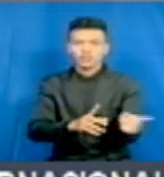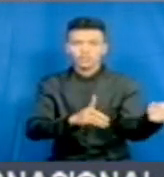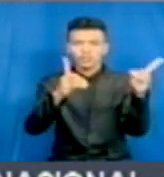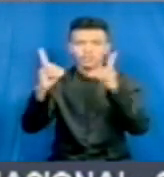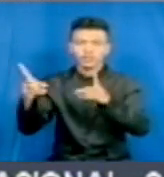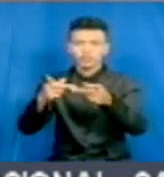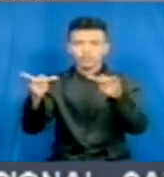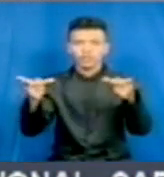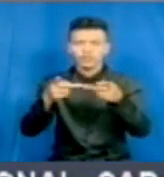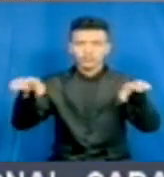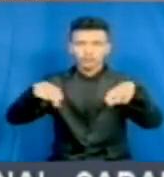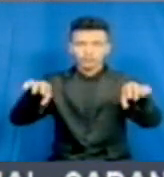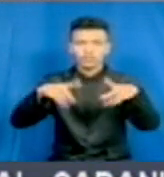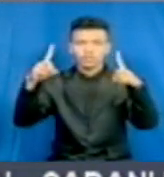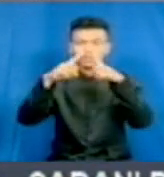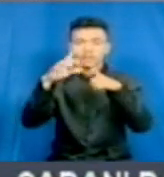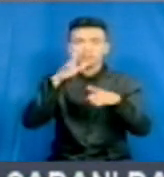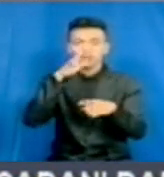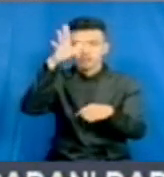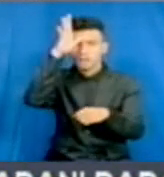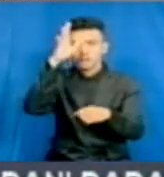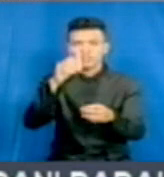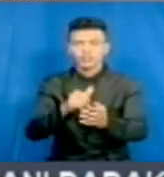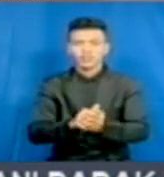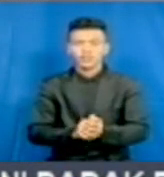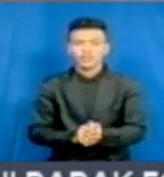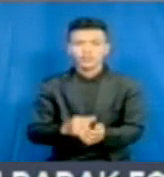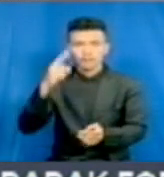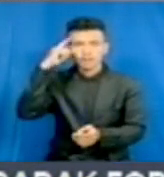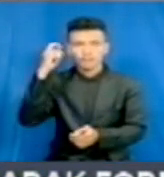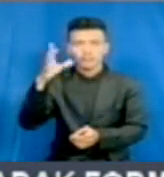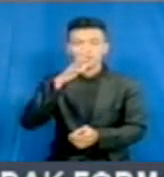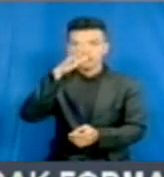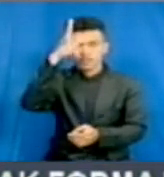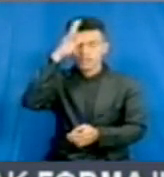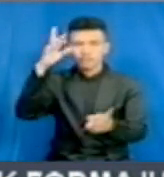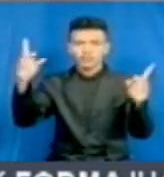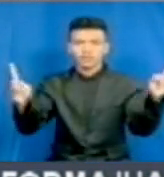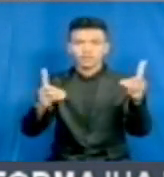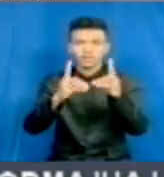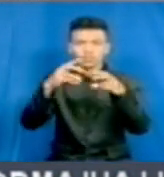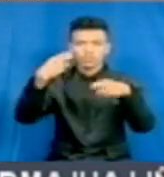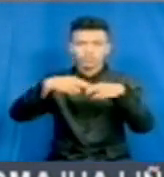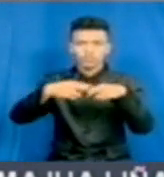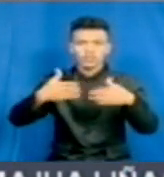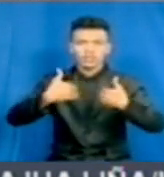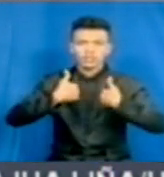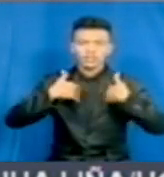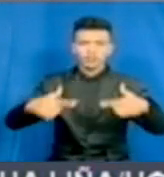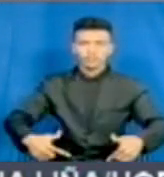Labar serne abandonado husi serne inama, tamba inama seremos enfrenta dificuldade e serne moris.